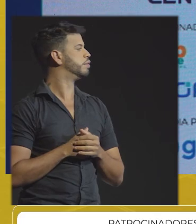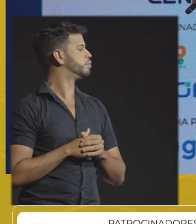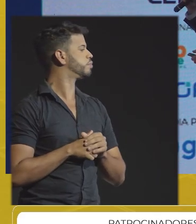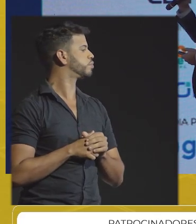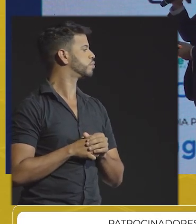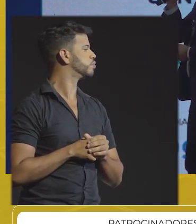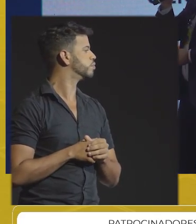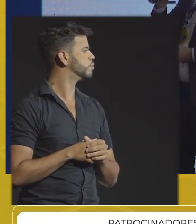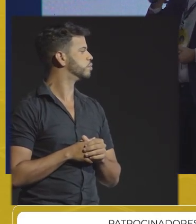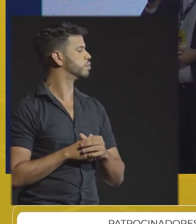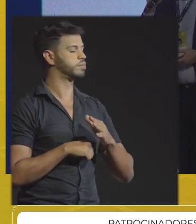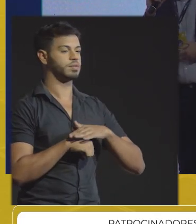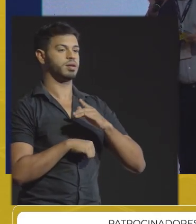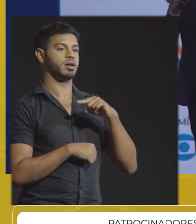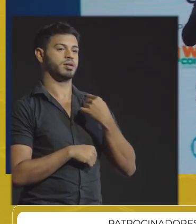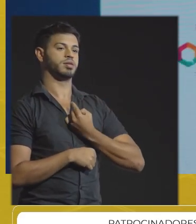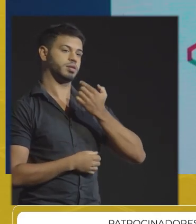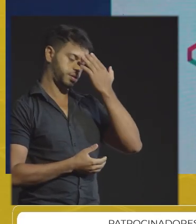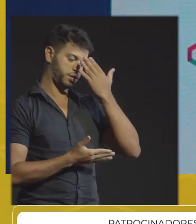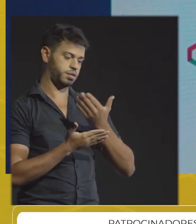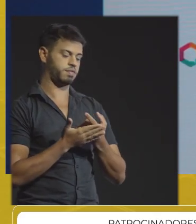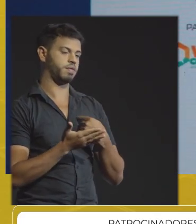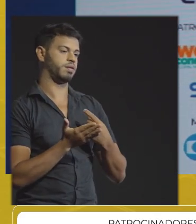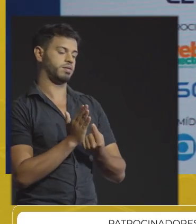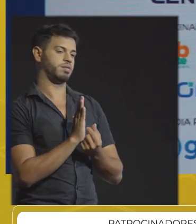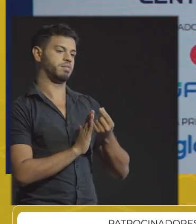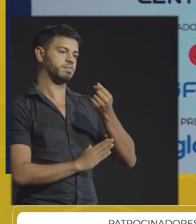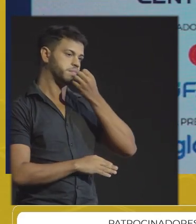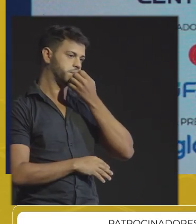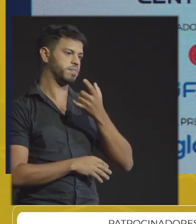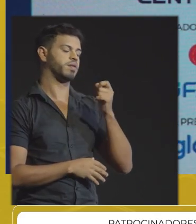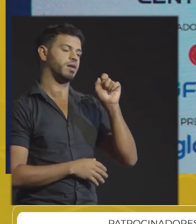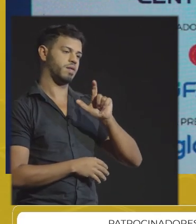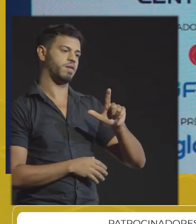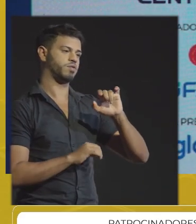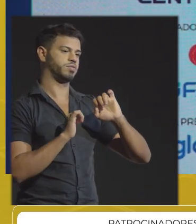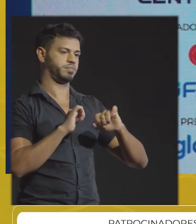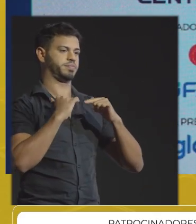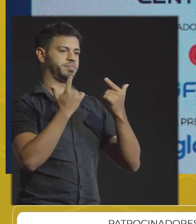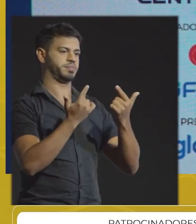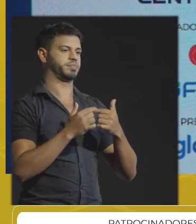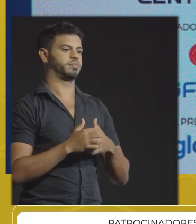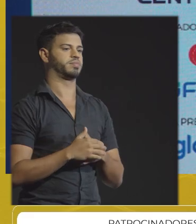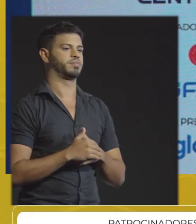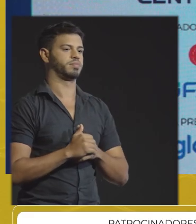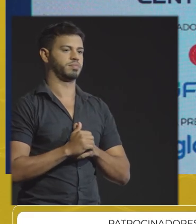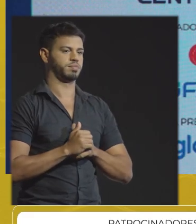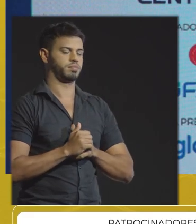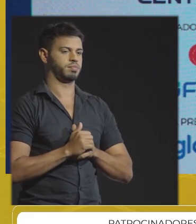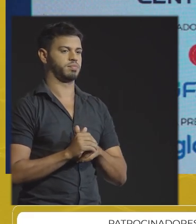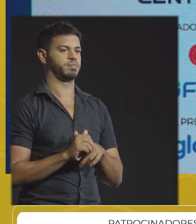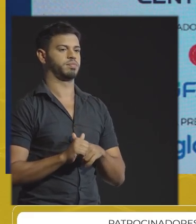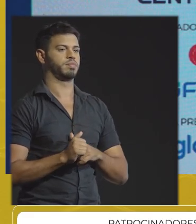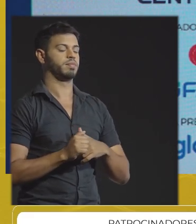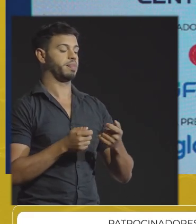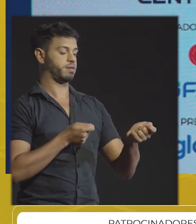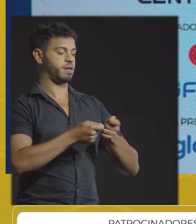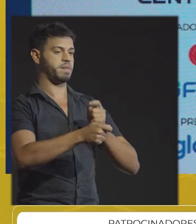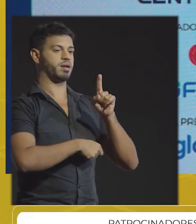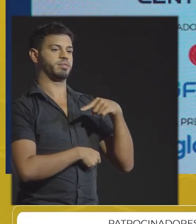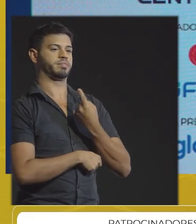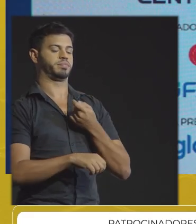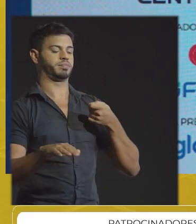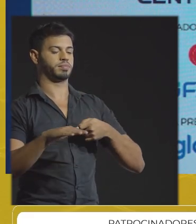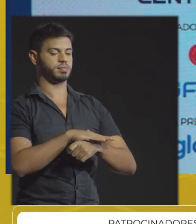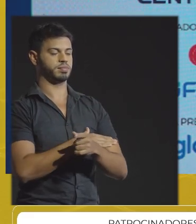então a gente acredita que vai ter um custo bastante competitivo uma logística eficiente tá nesse nesse mercado é que a gente tá